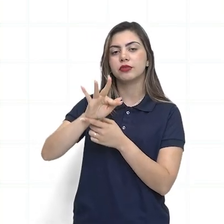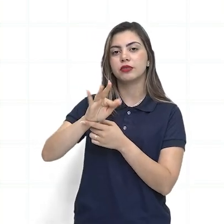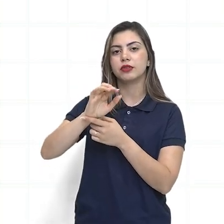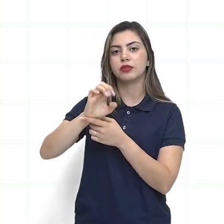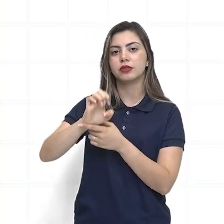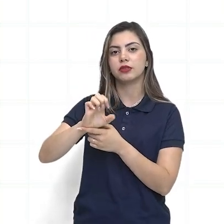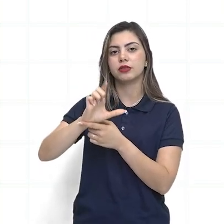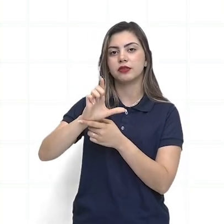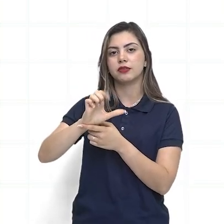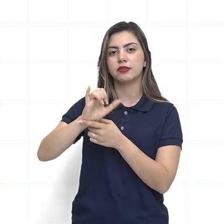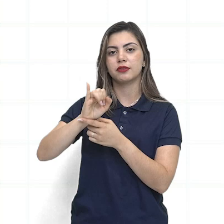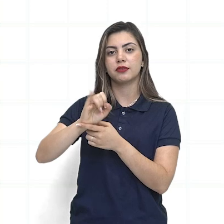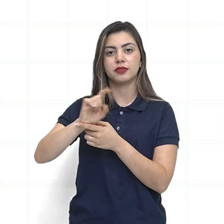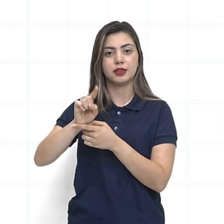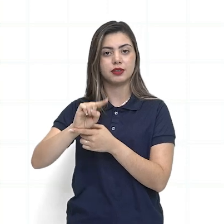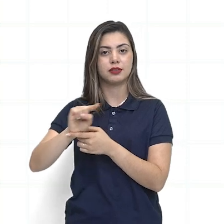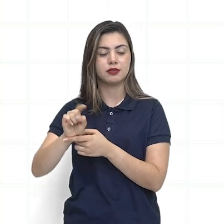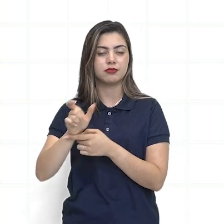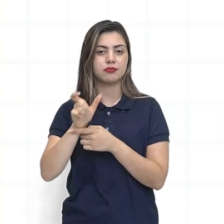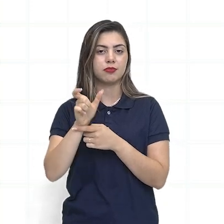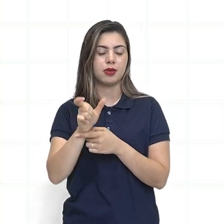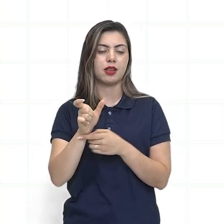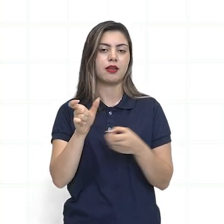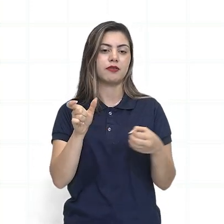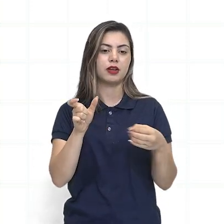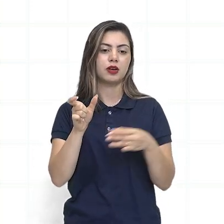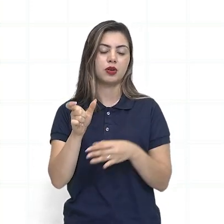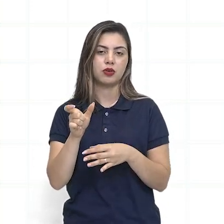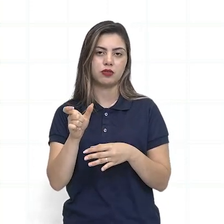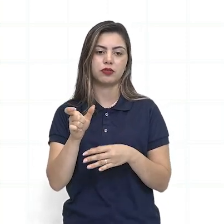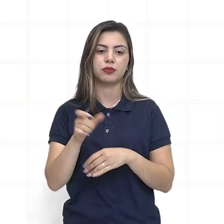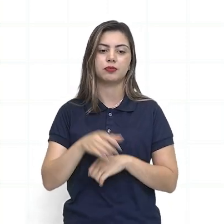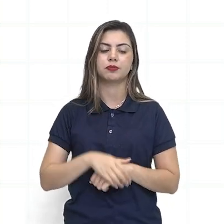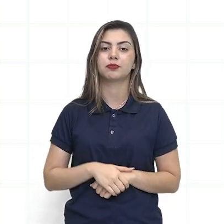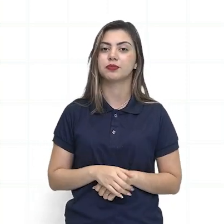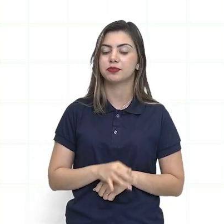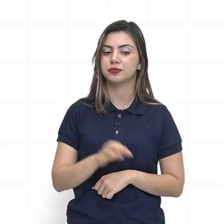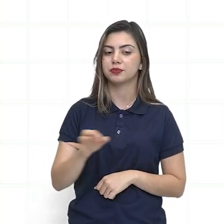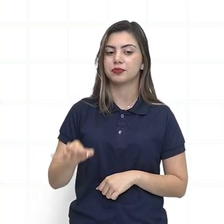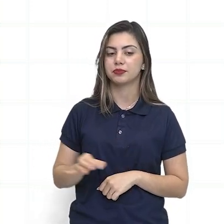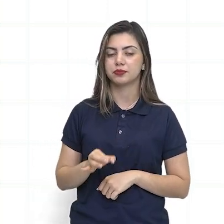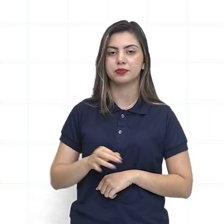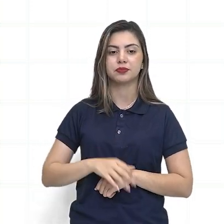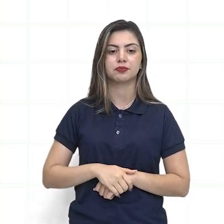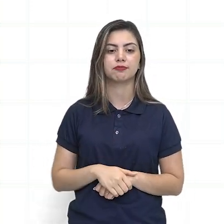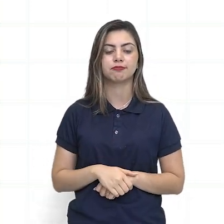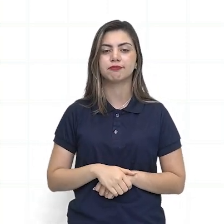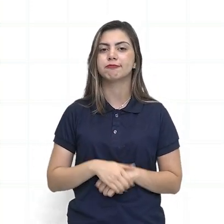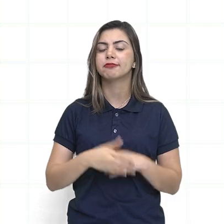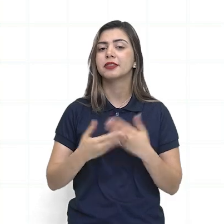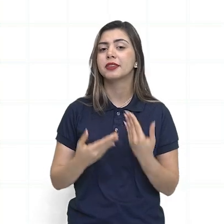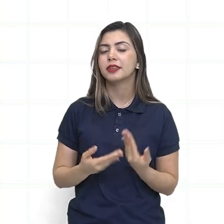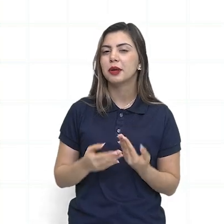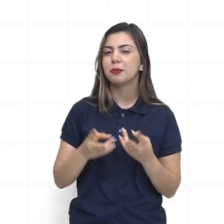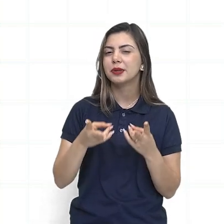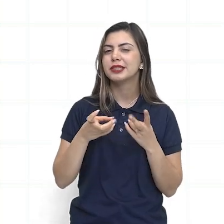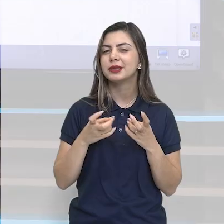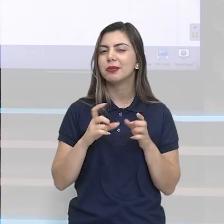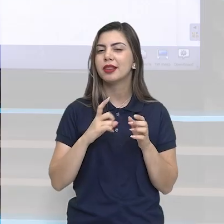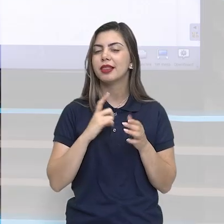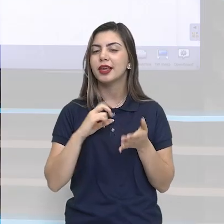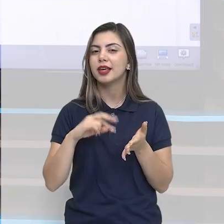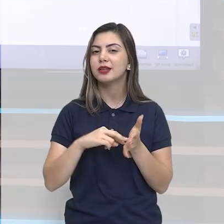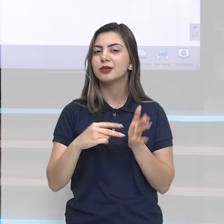formei a palavra infeliz, correto? E o que mais aconteceu? O sentido dessa palavra